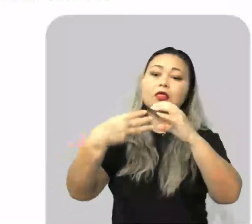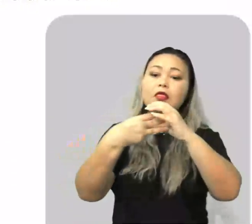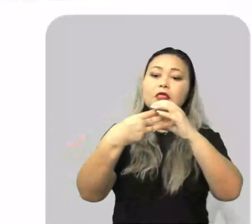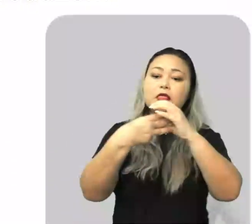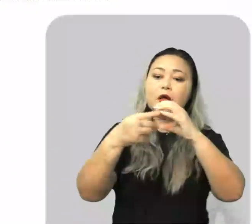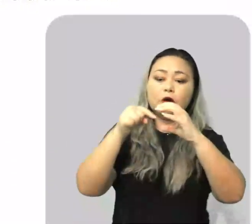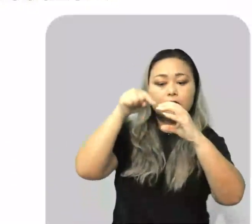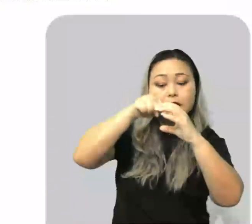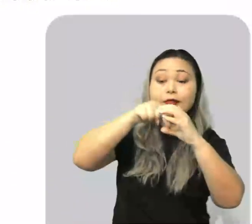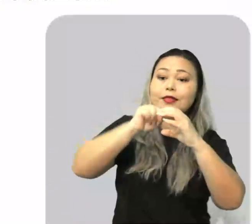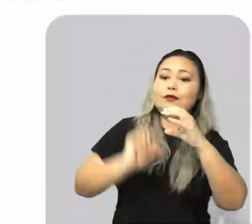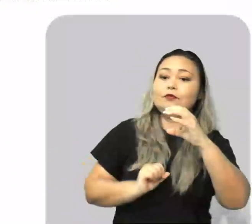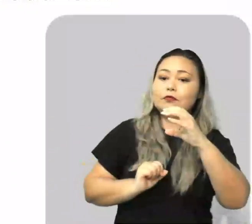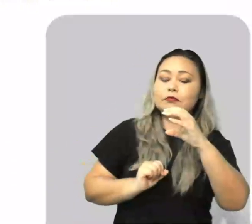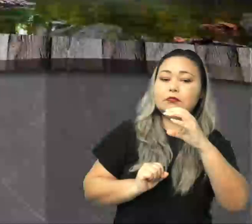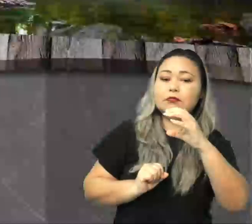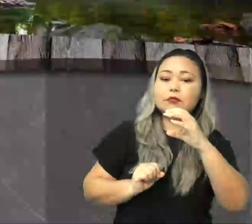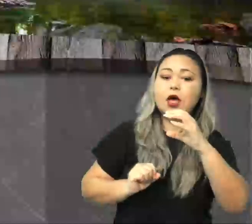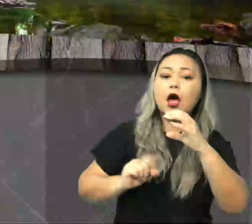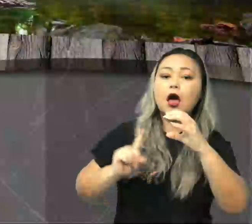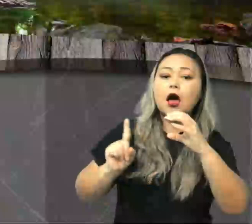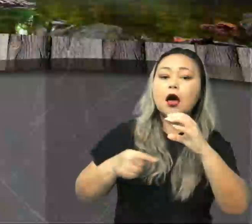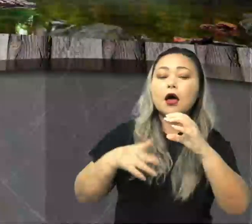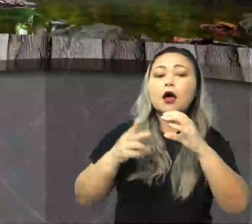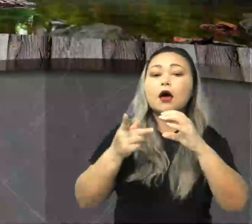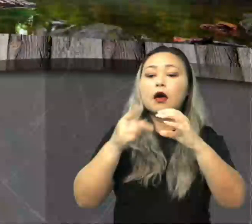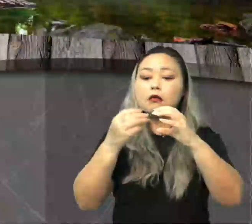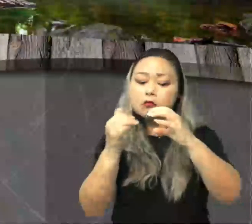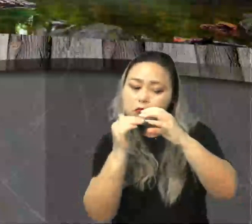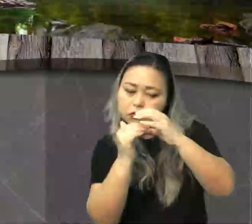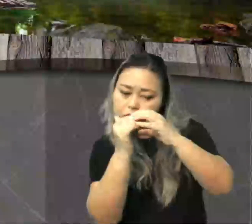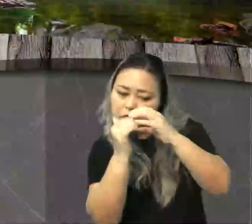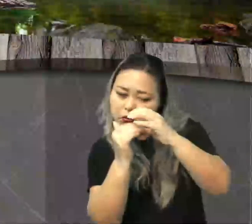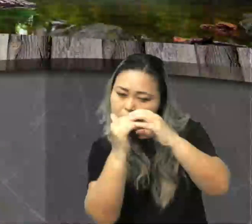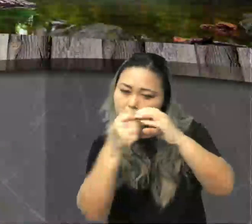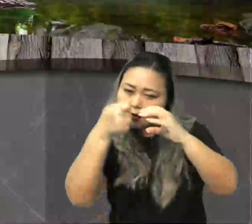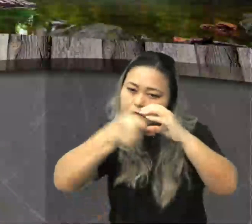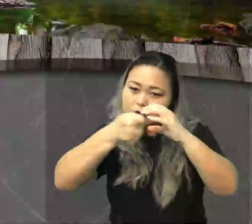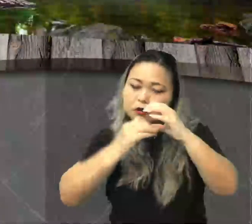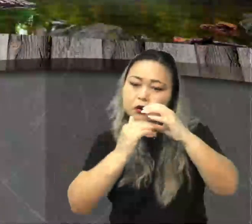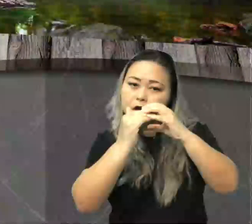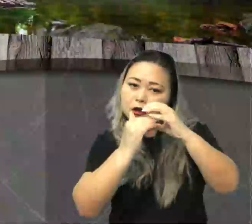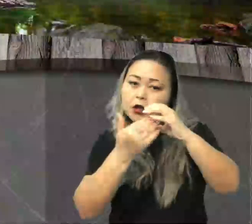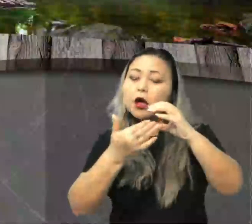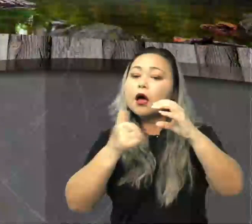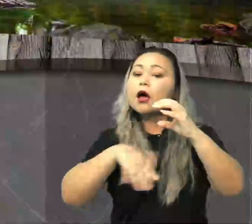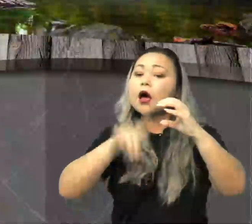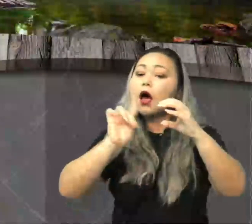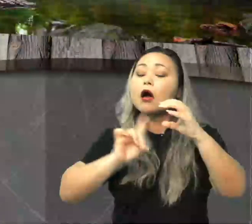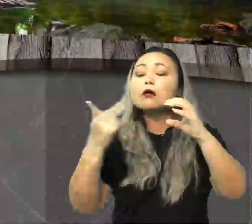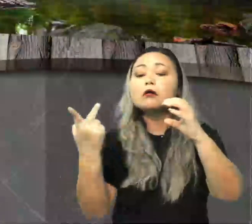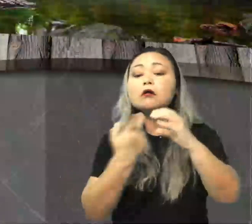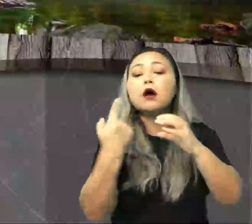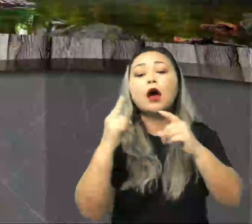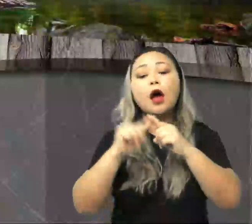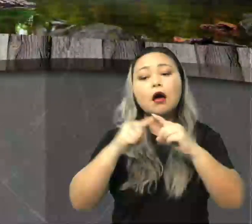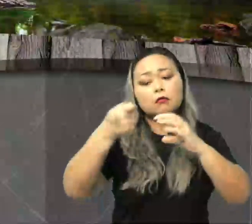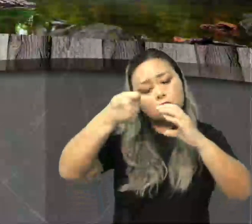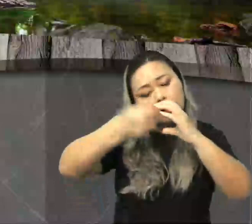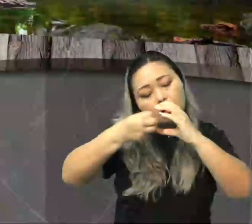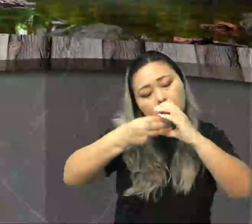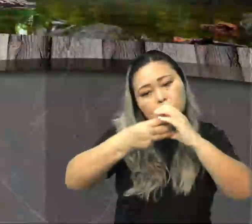das células. Então, esse termo parasitas intracelulares obrigatórios justamente vai acontecer devido a